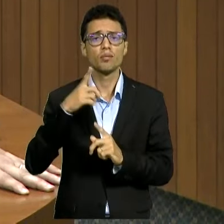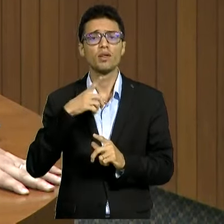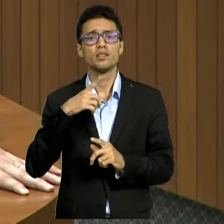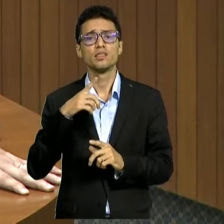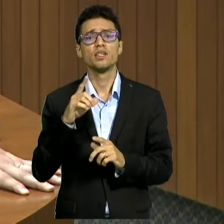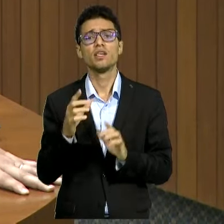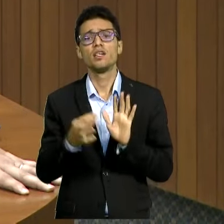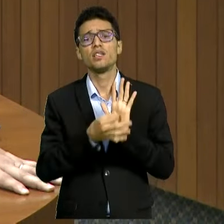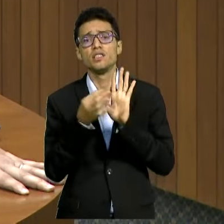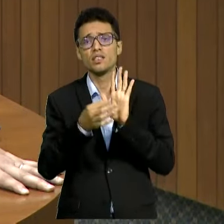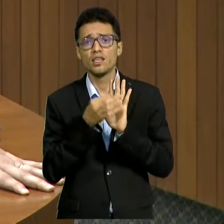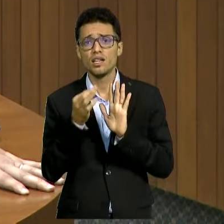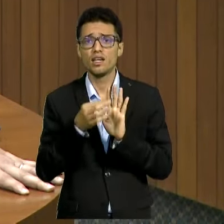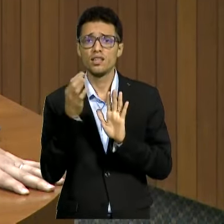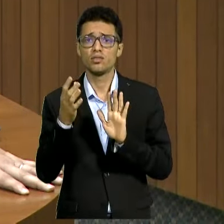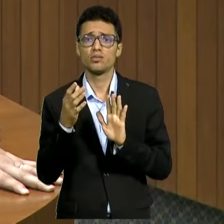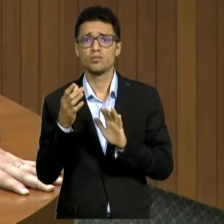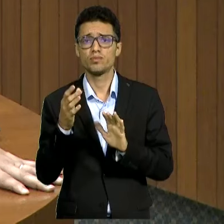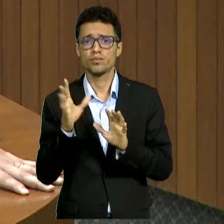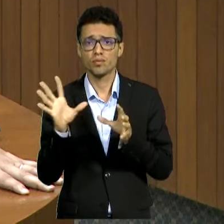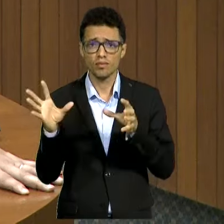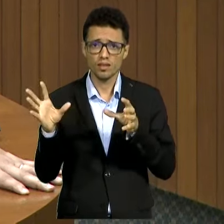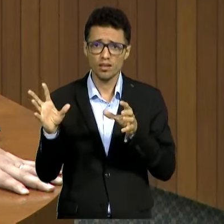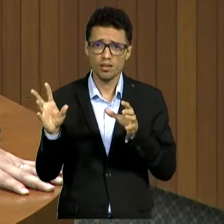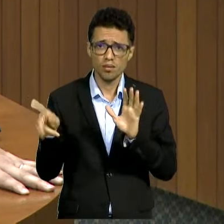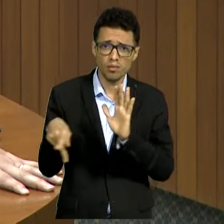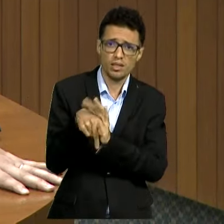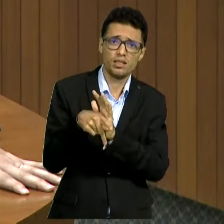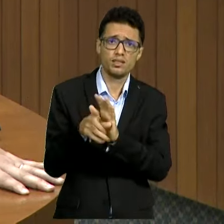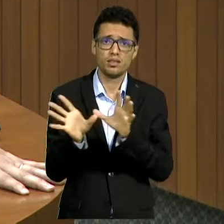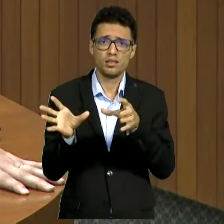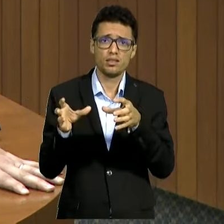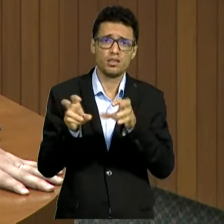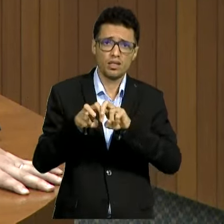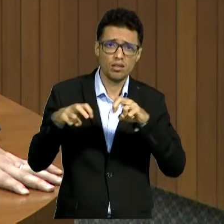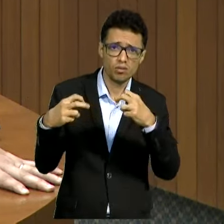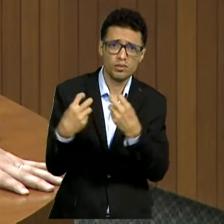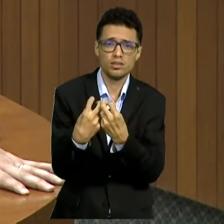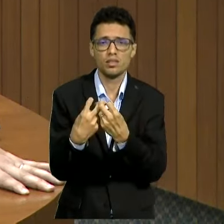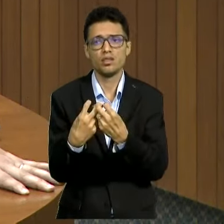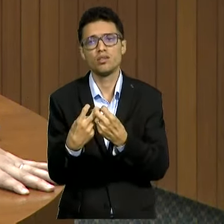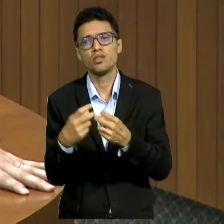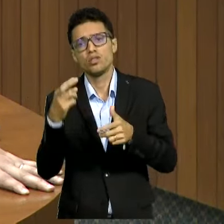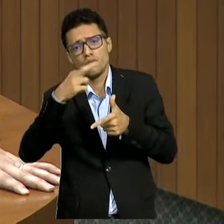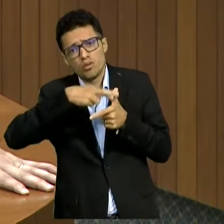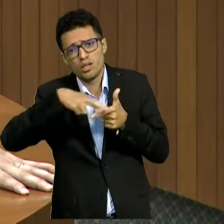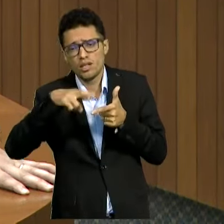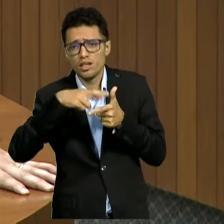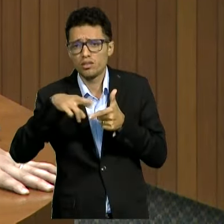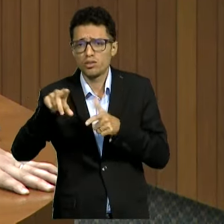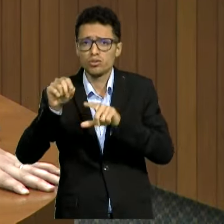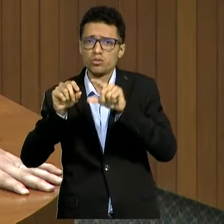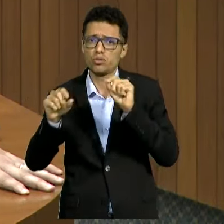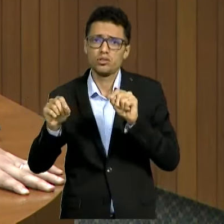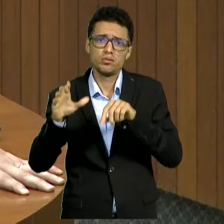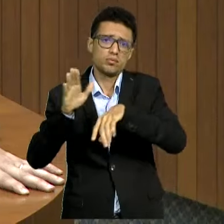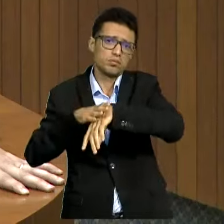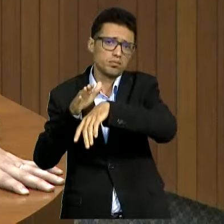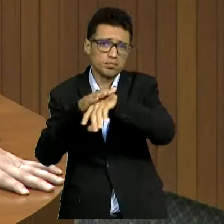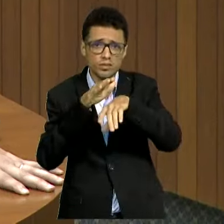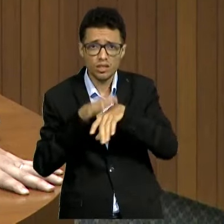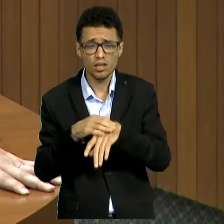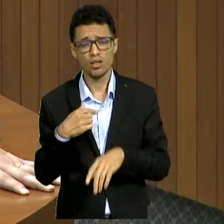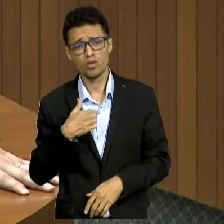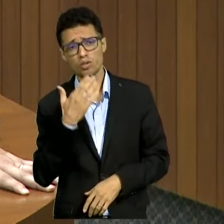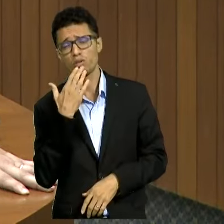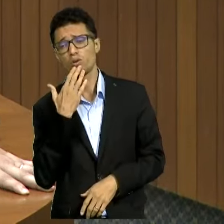e pelos demais membros ser escolhido o presidente ou relator, assim como desejar. Essa é a pretensão que eu faço à casa. Me